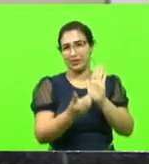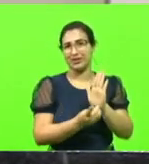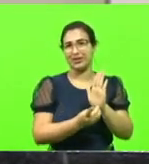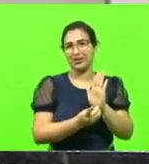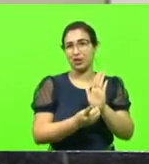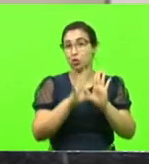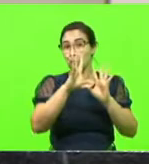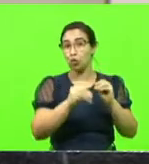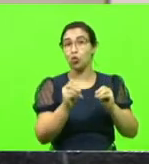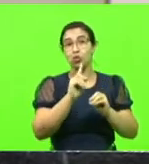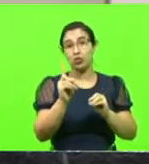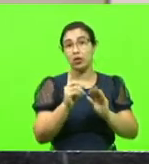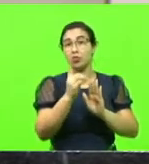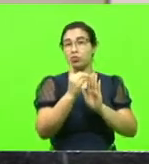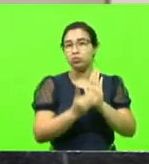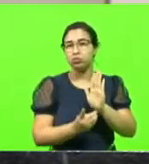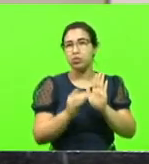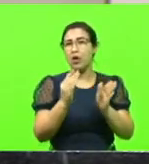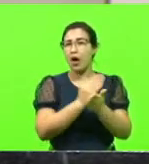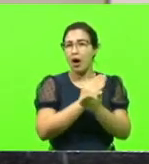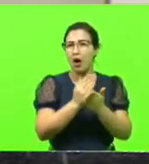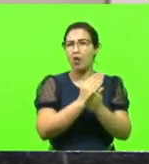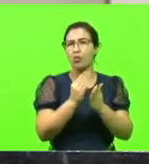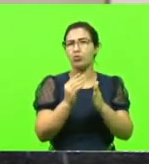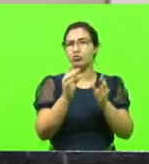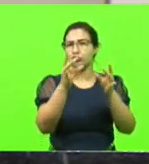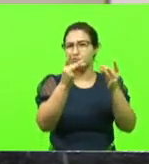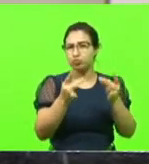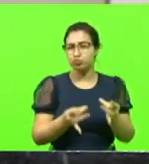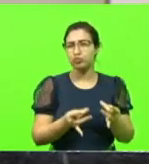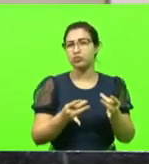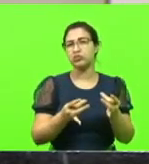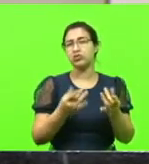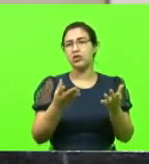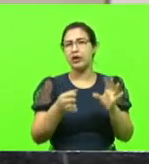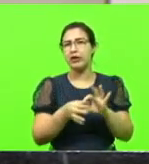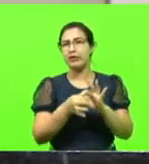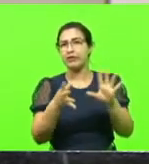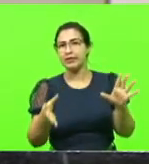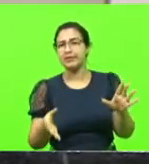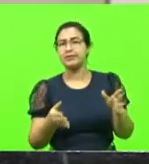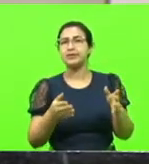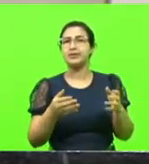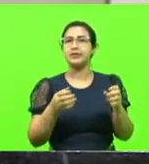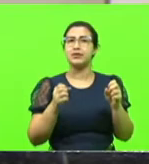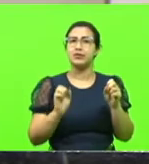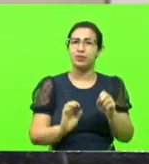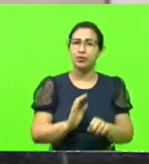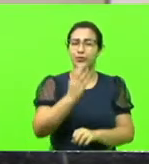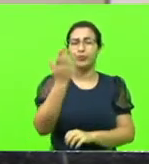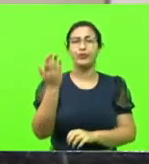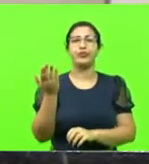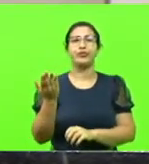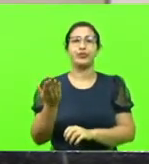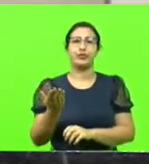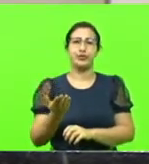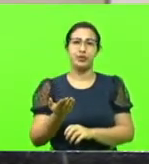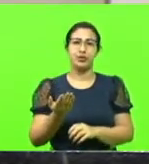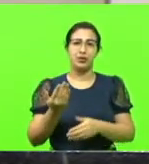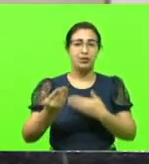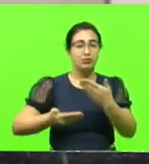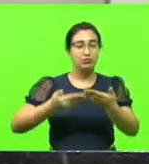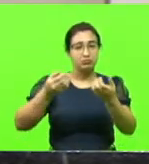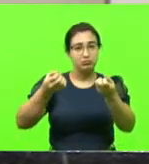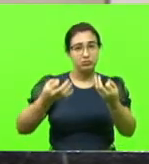estão travando com que essas autorizações, essas licenças aconteçam da forma como nós